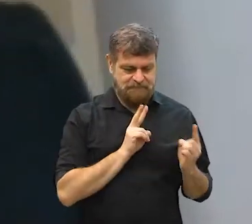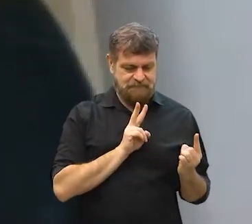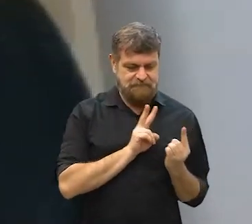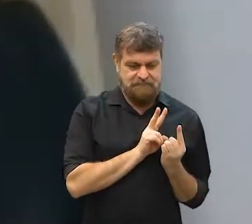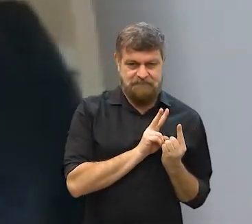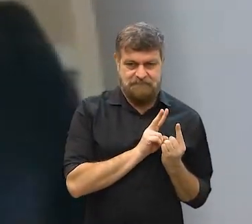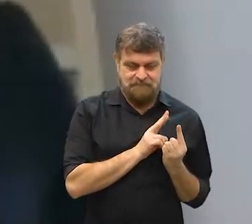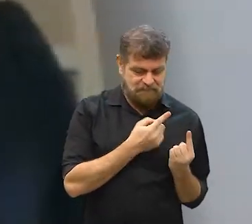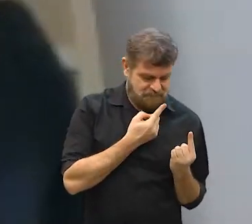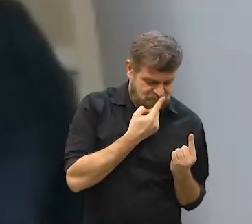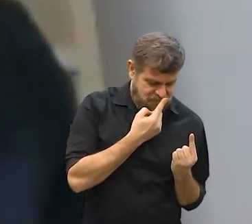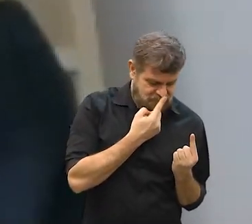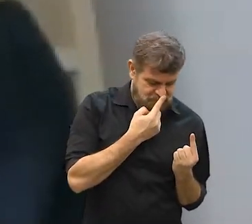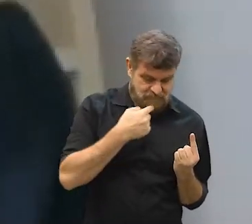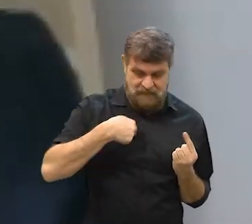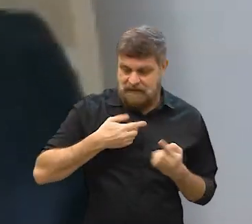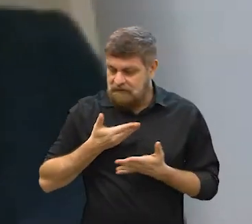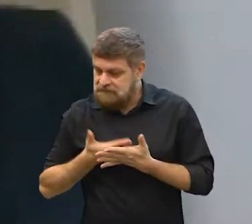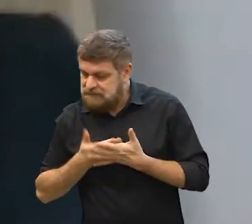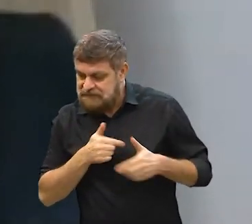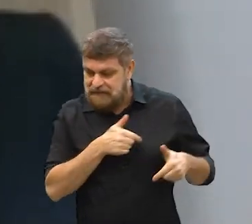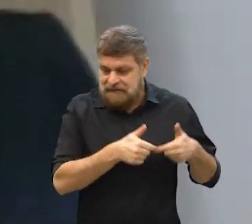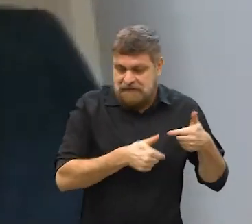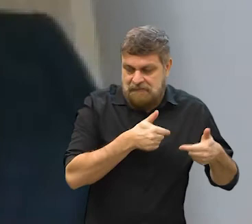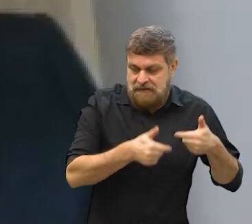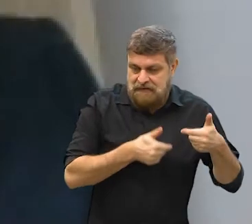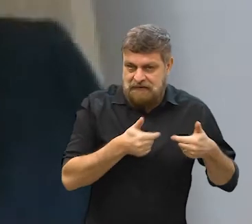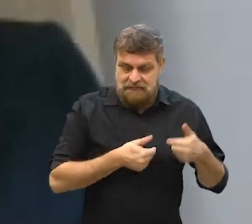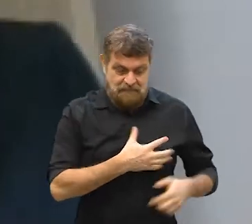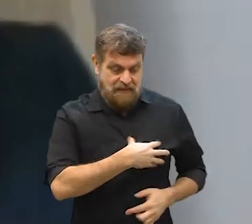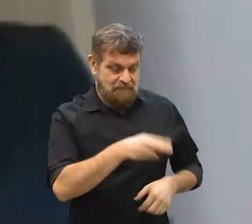próximo deles, apesar de estar estudando e trabalhando.